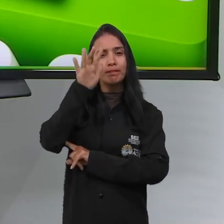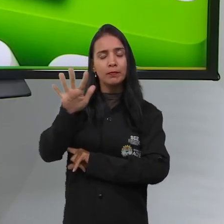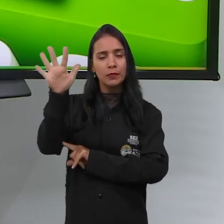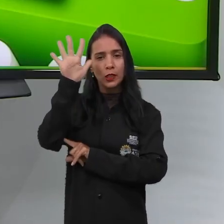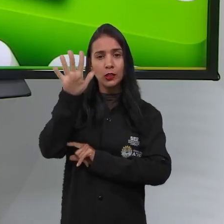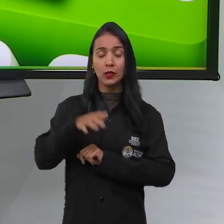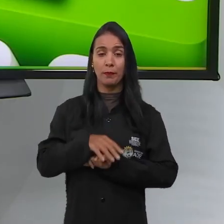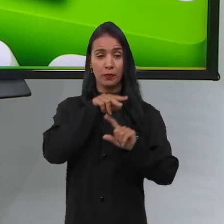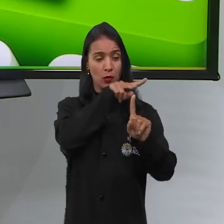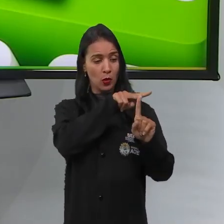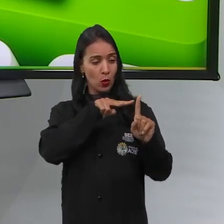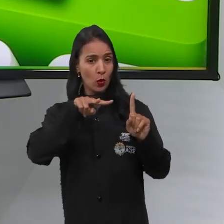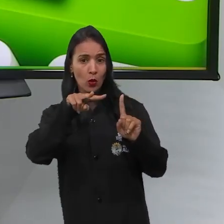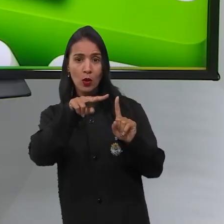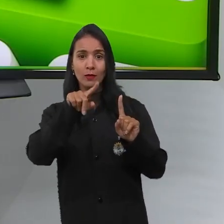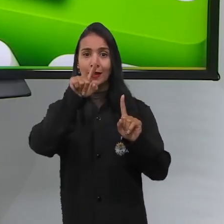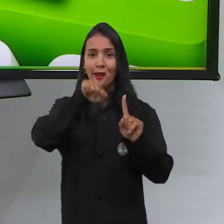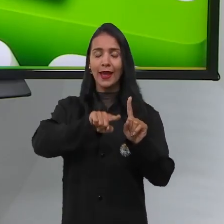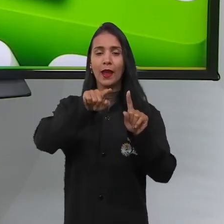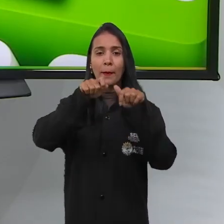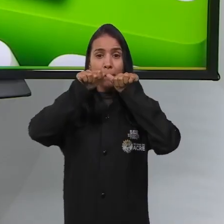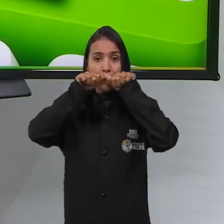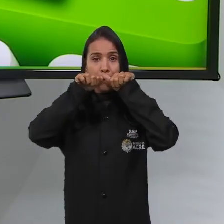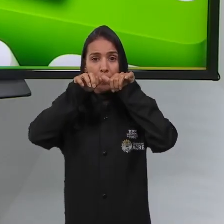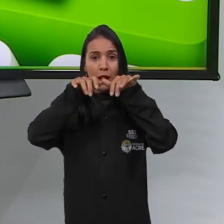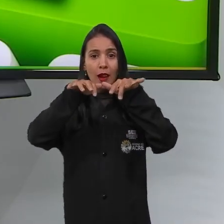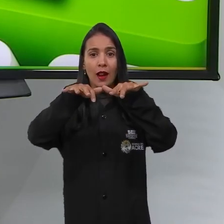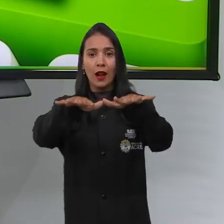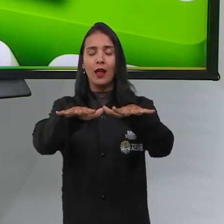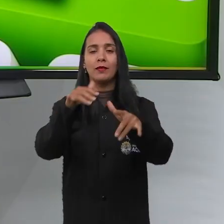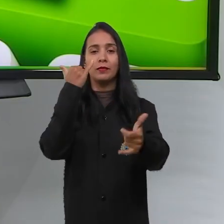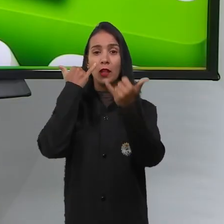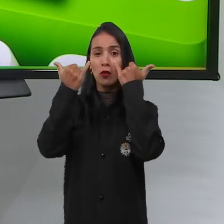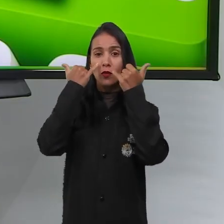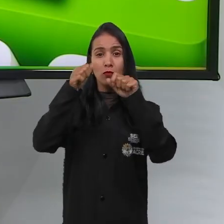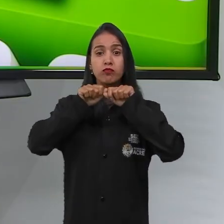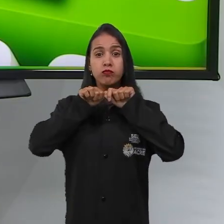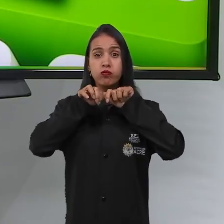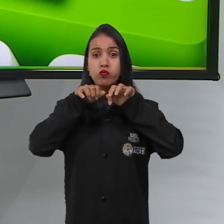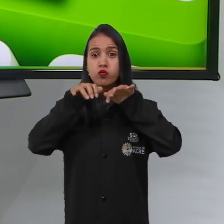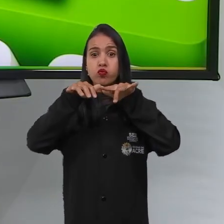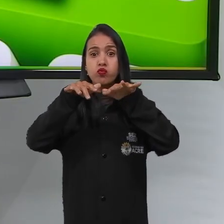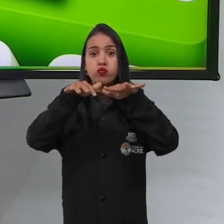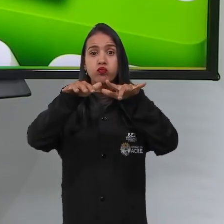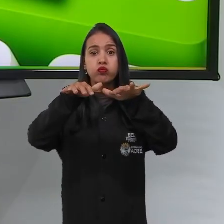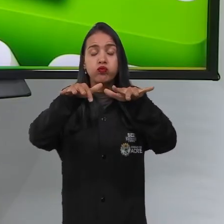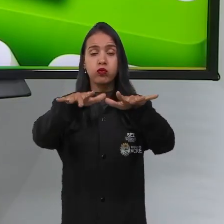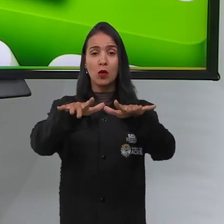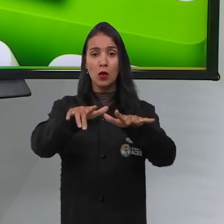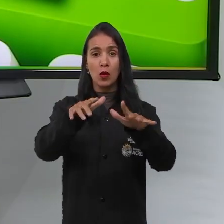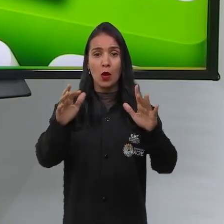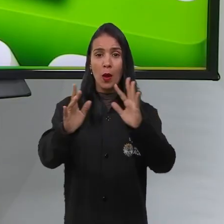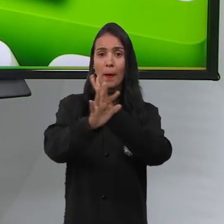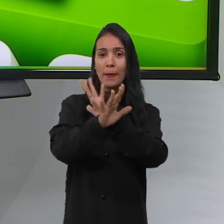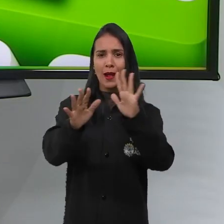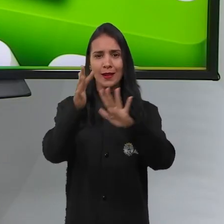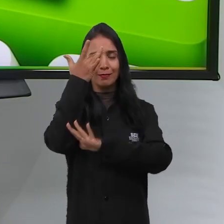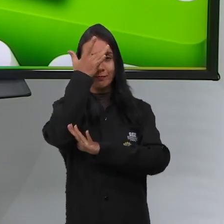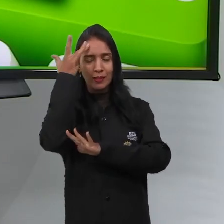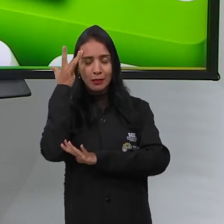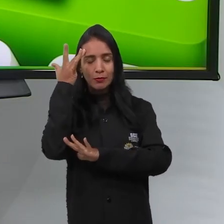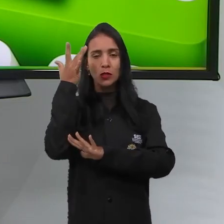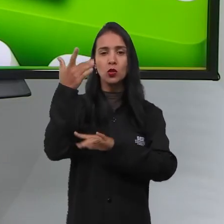numa perspectiva de disseminação, fazer com que várias informações transitem ali no meio